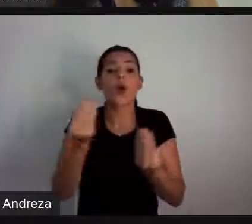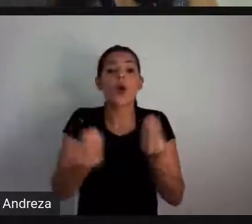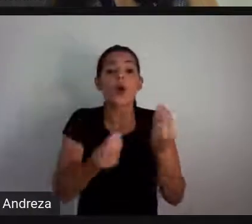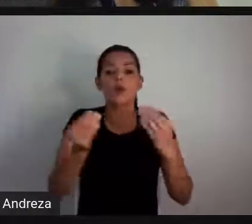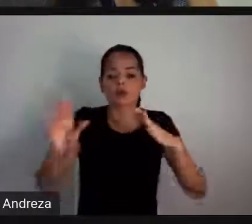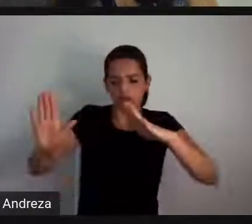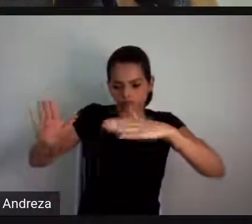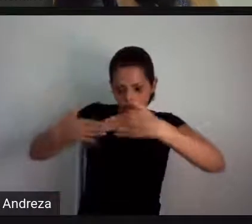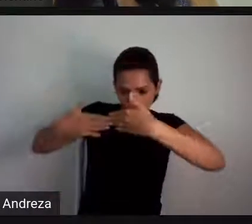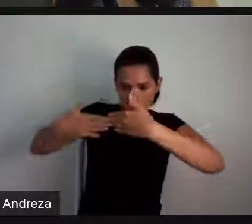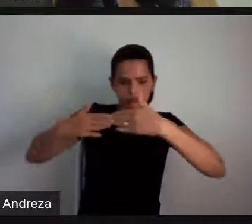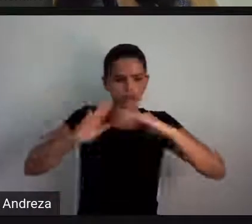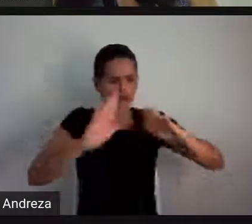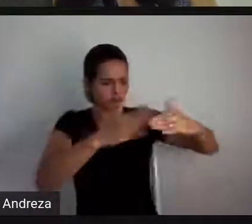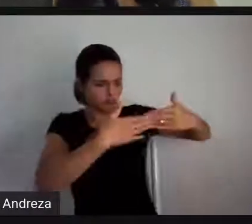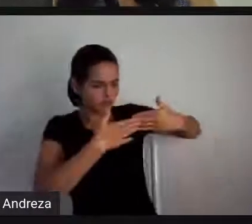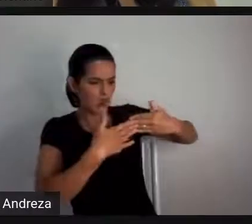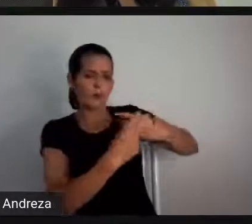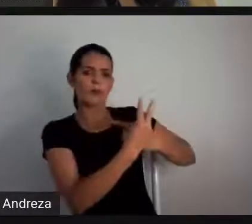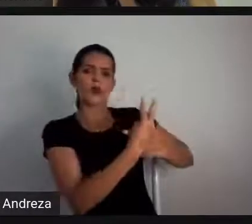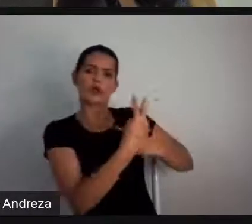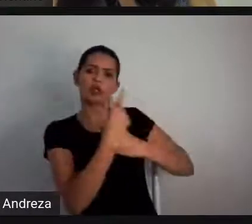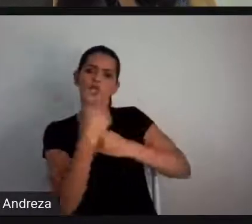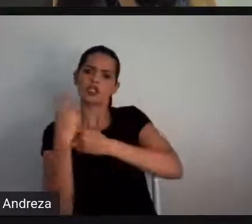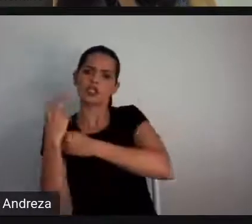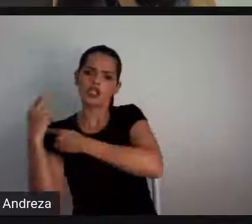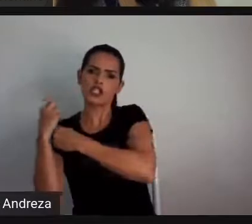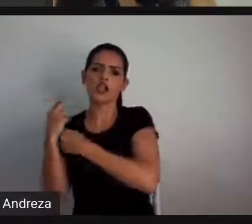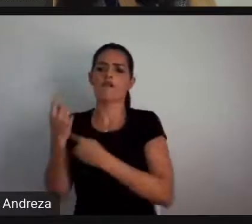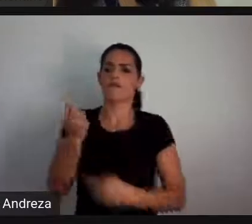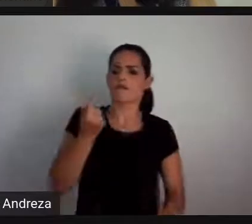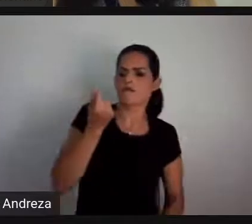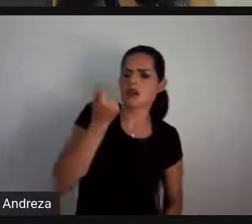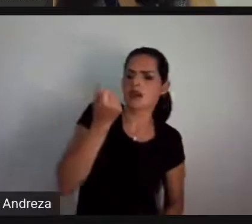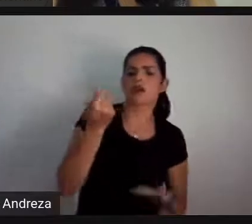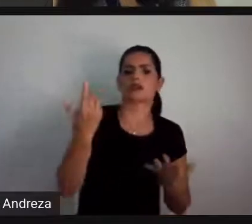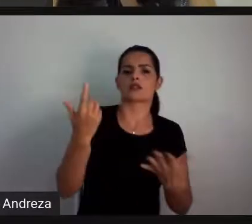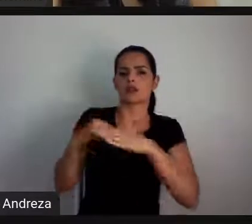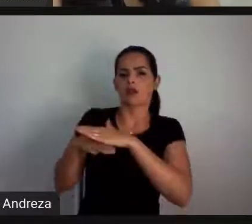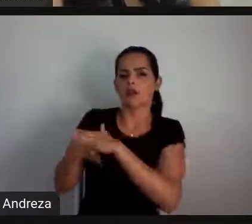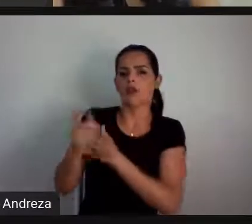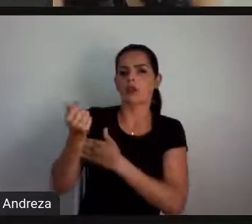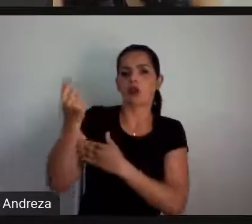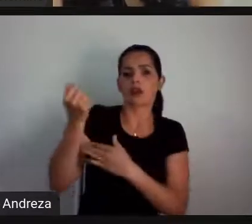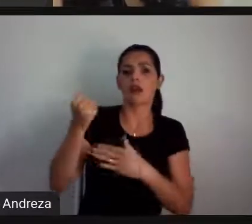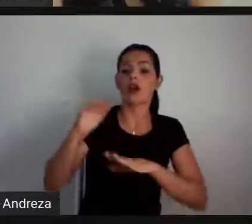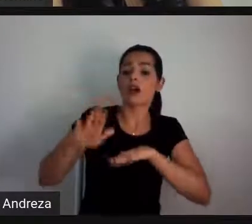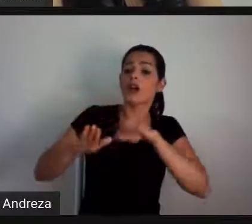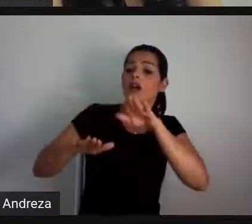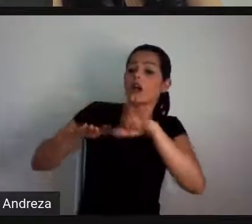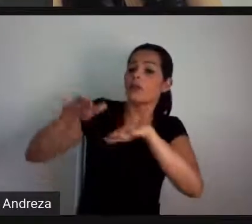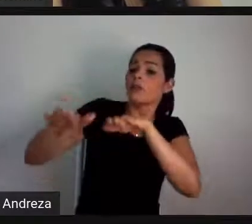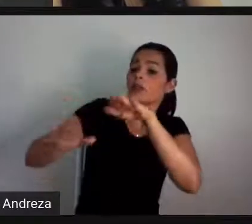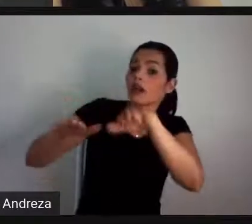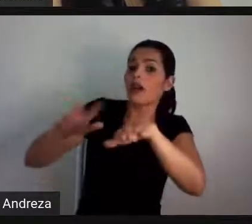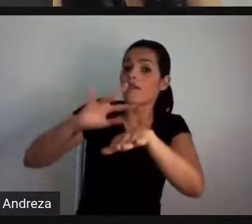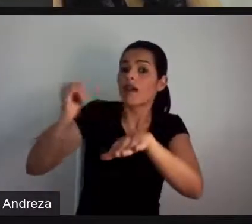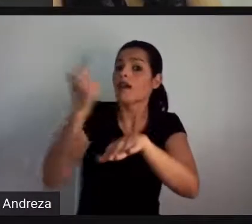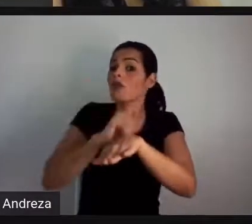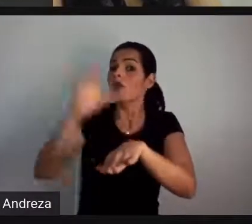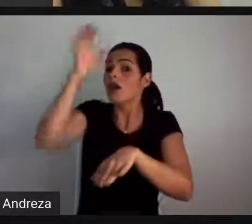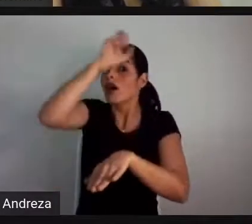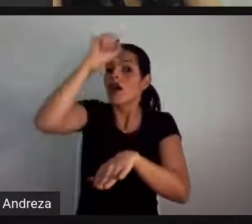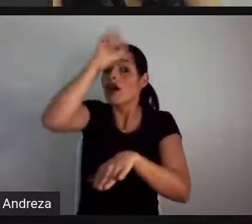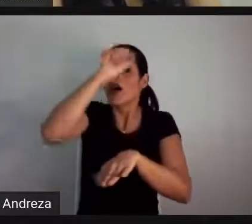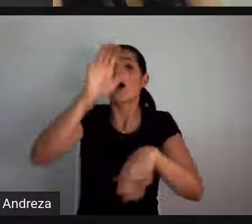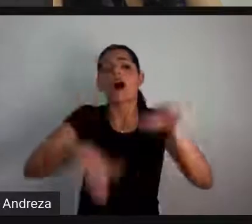blindar, né, um pouco mais do ponto de vista financeiro também, né? Então, é uma caminhada que a gente vai fazendo. E chega a determinados momentos, aquele medo ainda